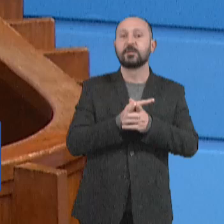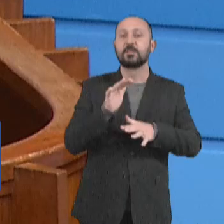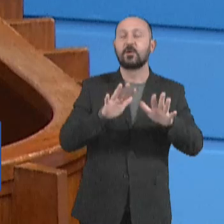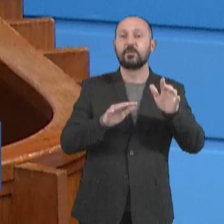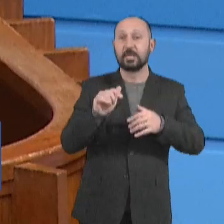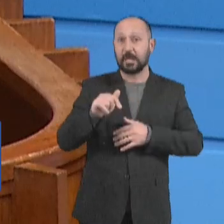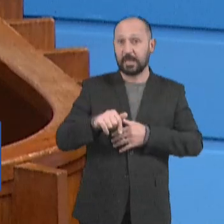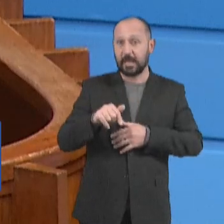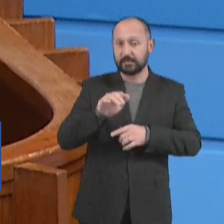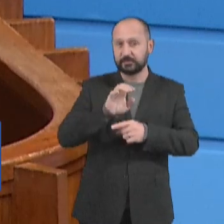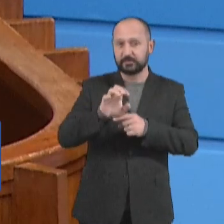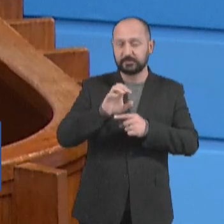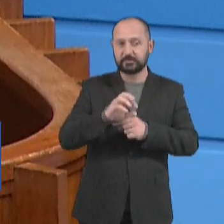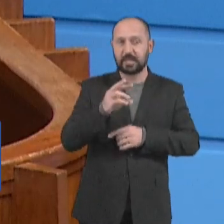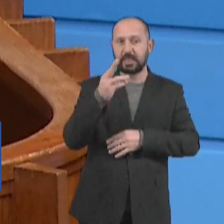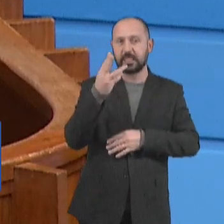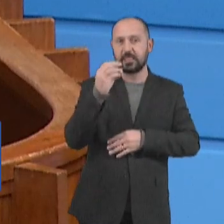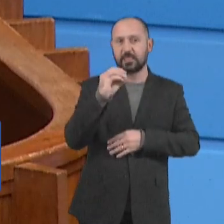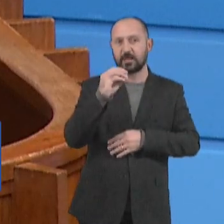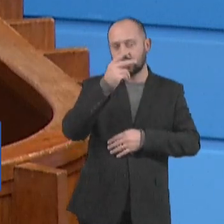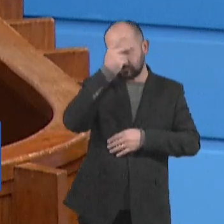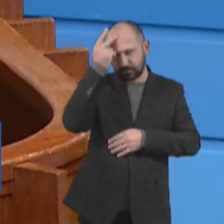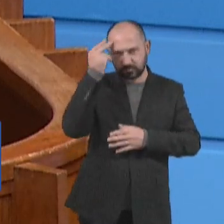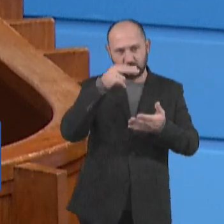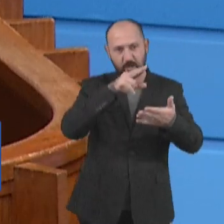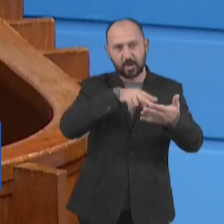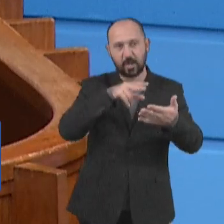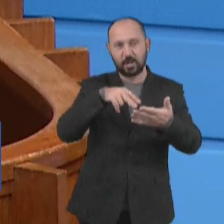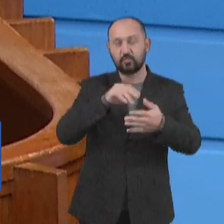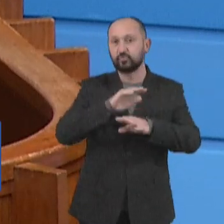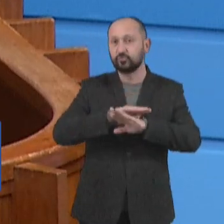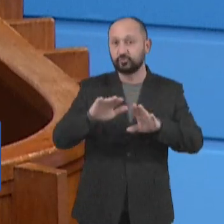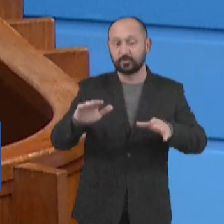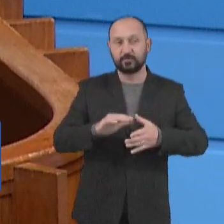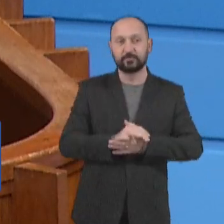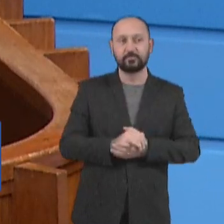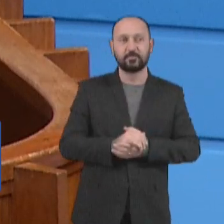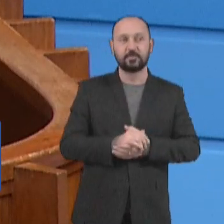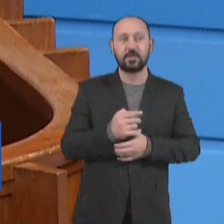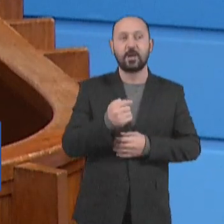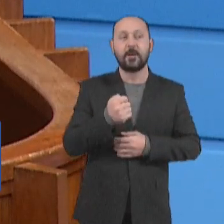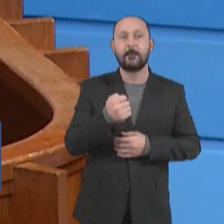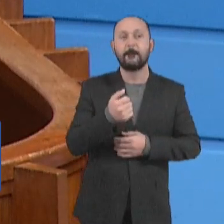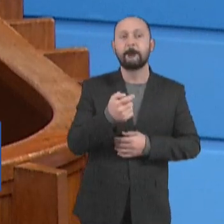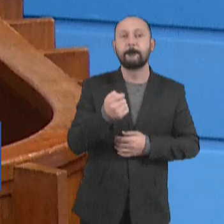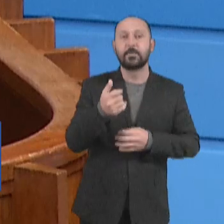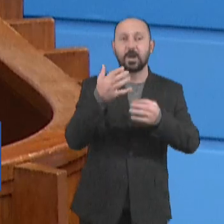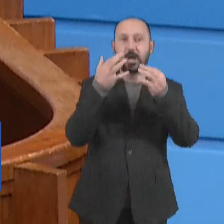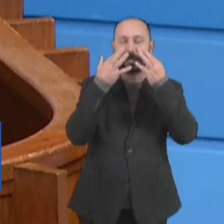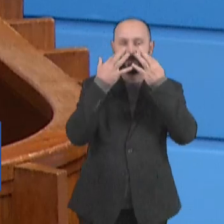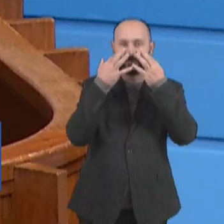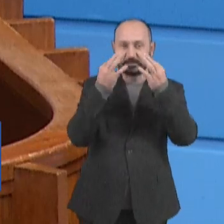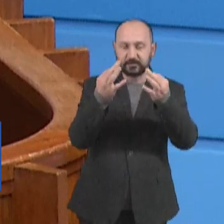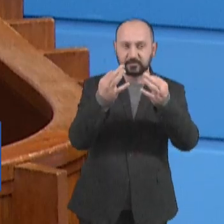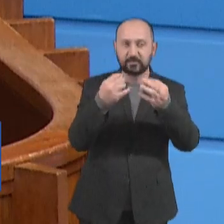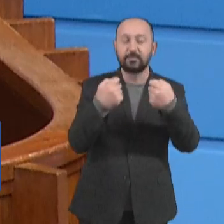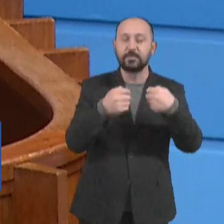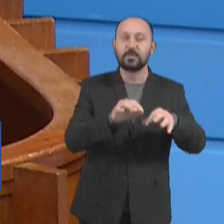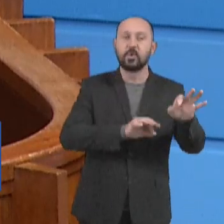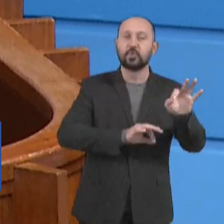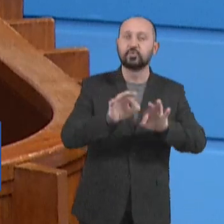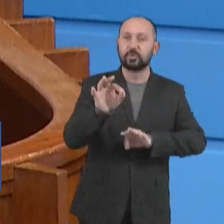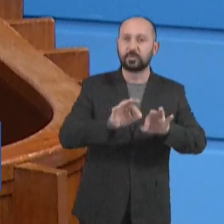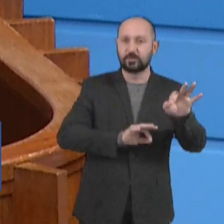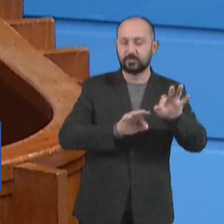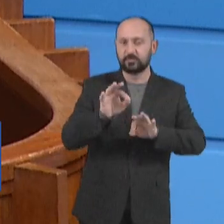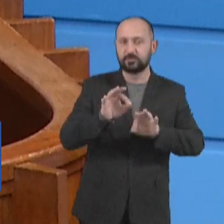no Estado, 30 pessoas leram os livros. Então, é muito pouca atenção, né? Então, a gente tem que se organizar um